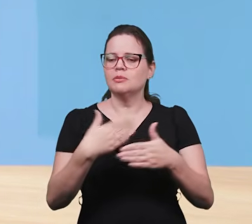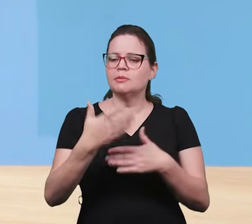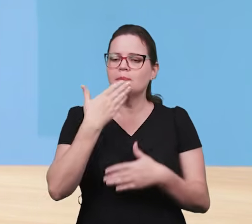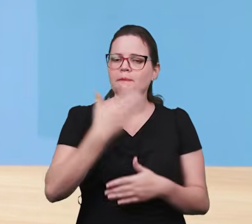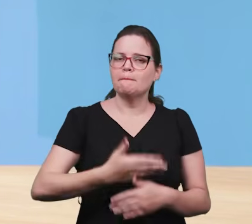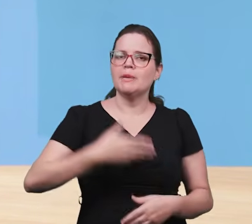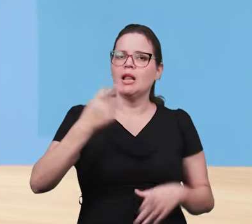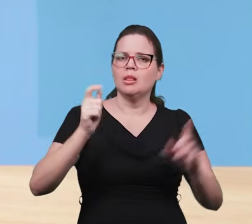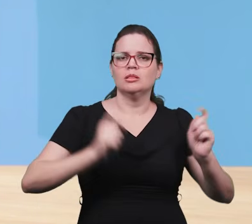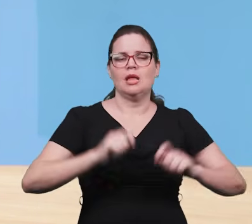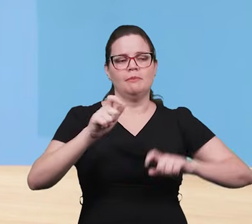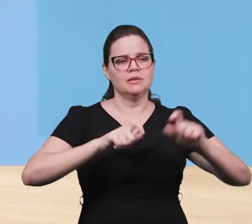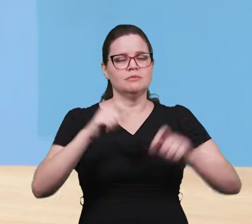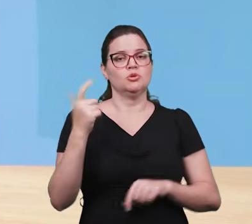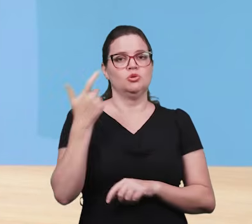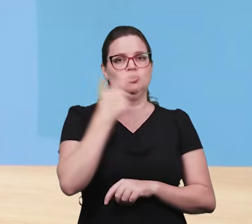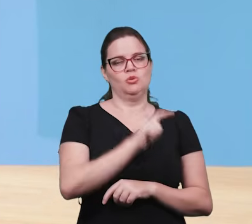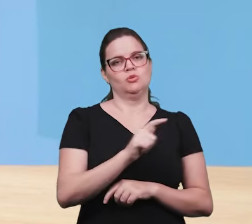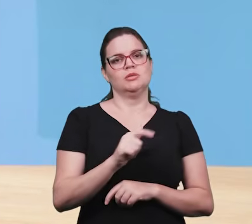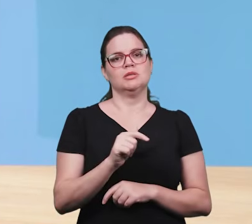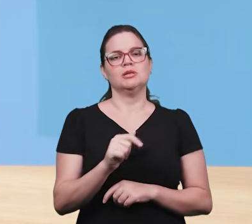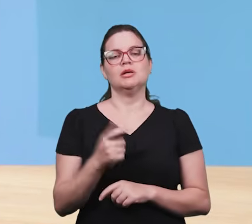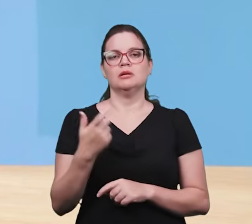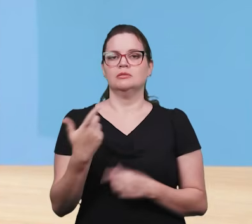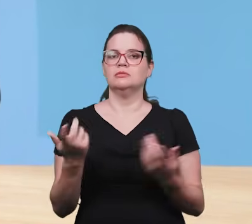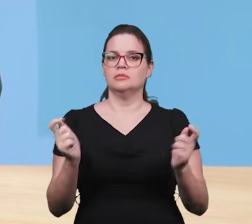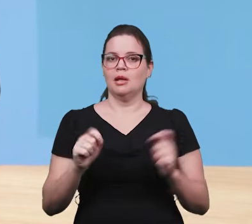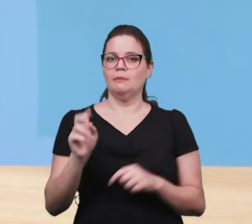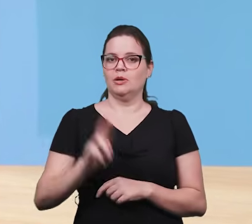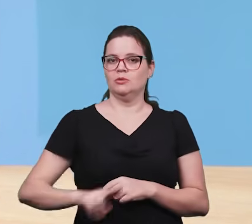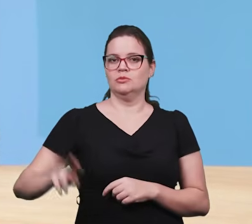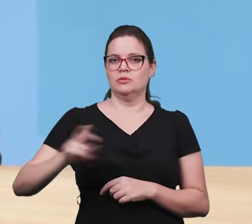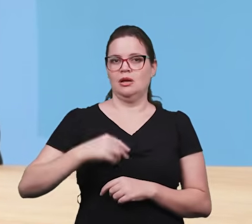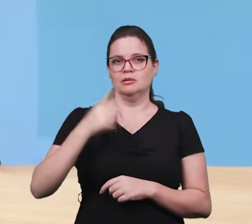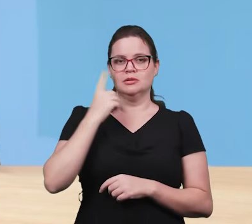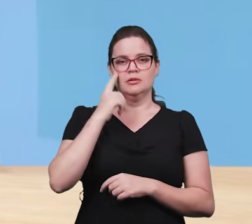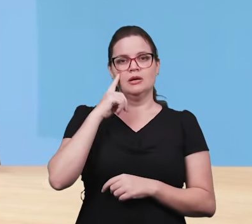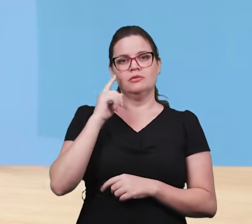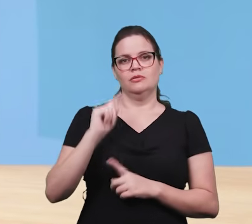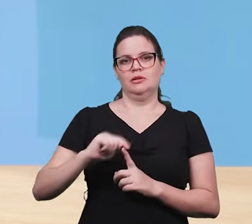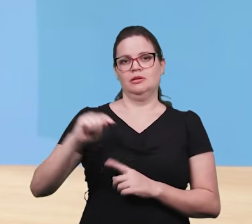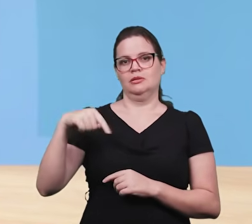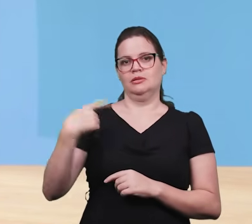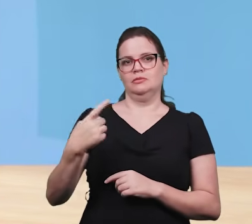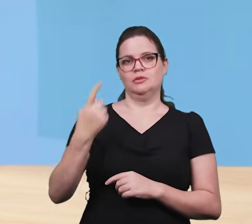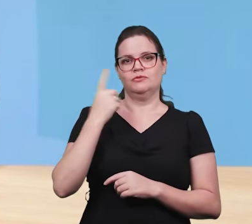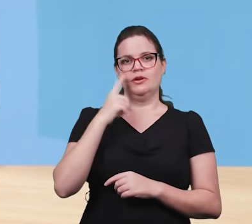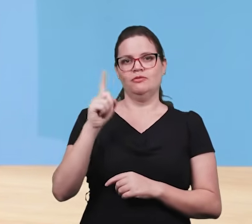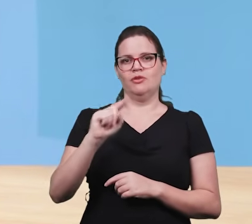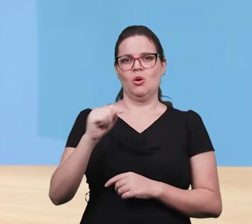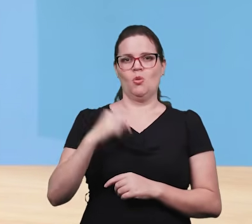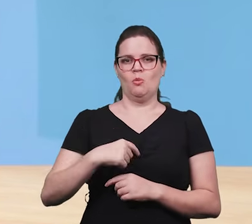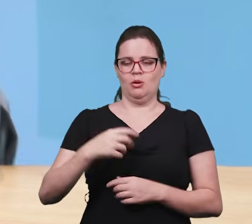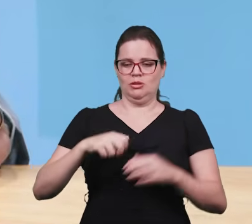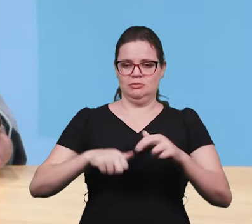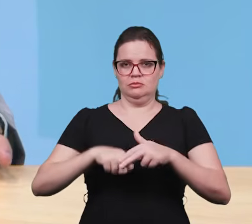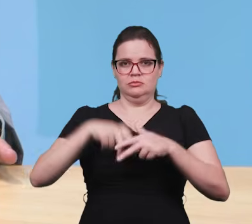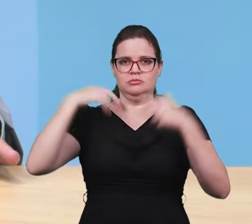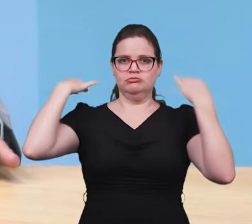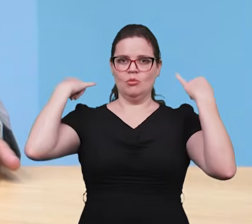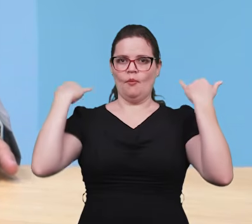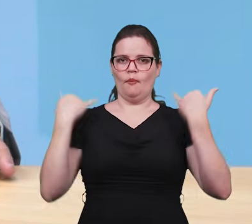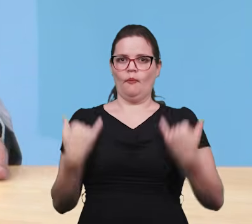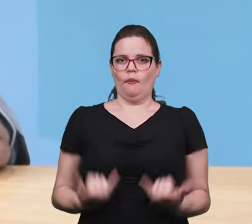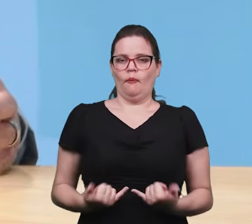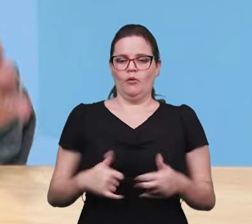acessível e cada vez menor. Então vai chegar um tempo que nós vamos ver uma coisa bem... um exoesqueleto bem fininho, bem forte, e a pessoa vai